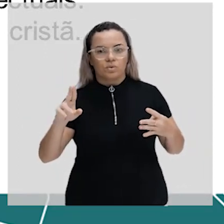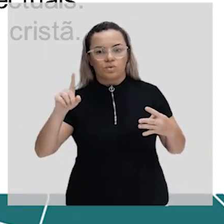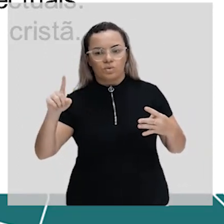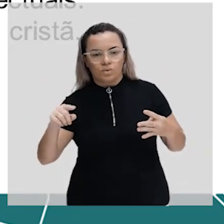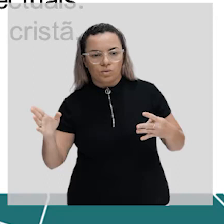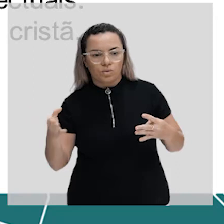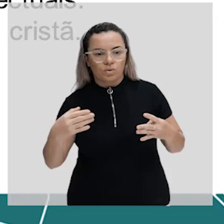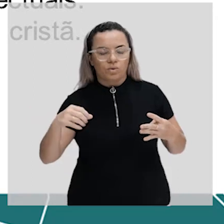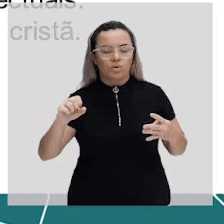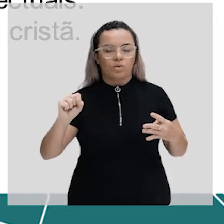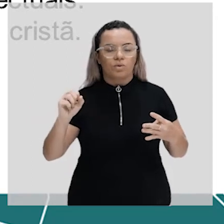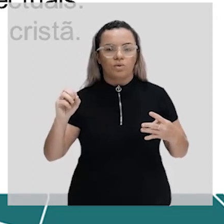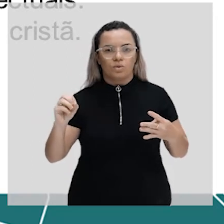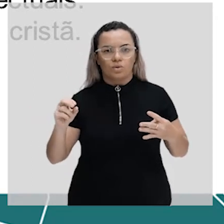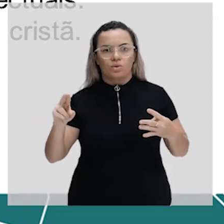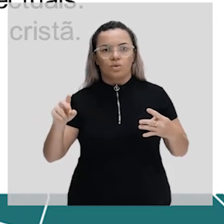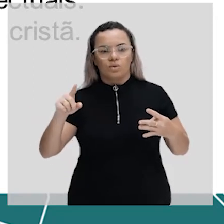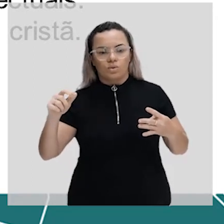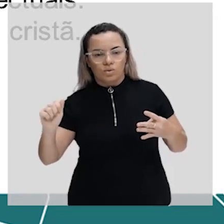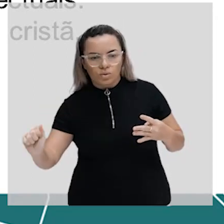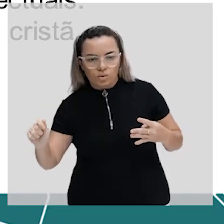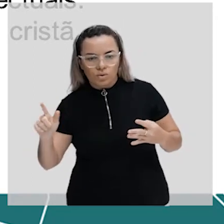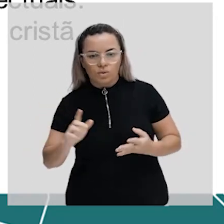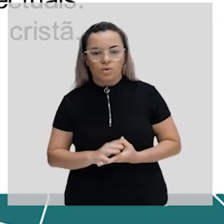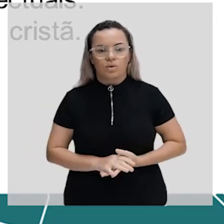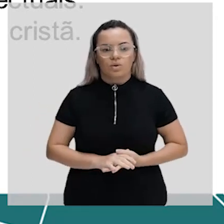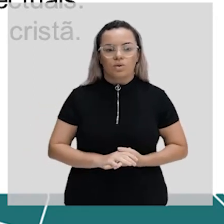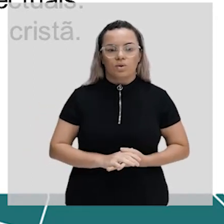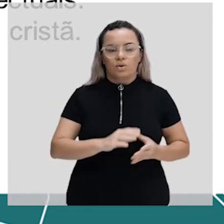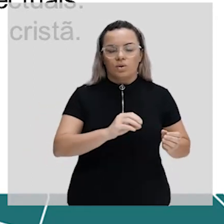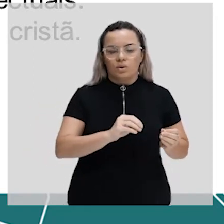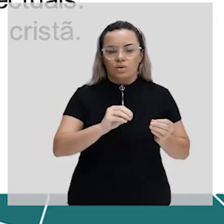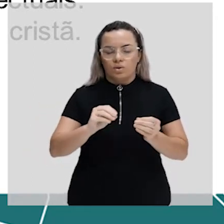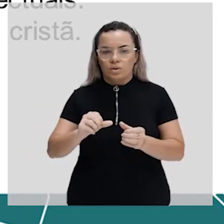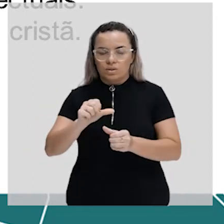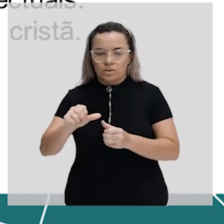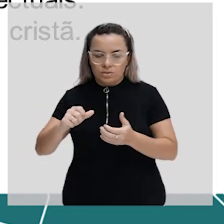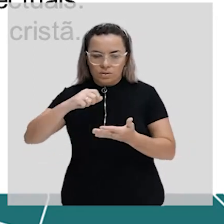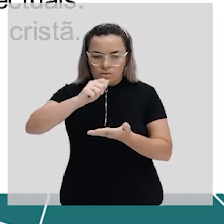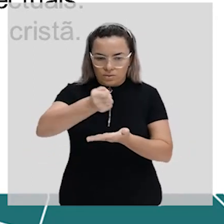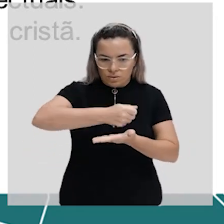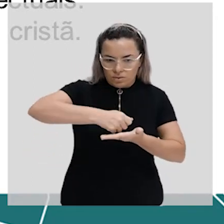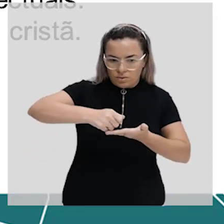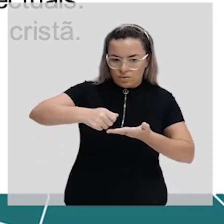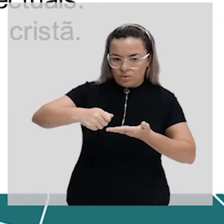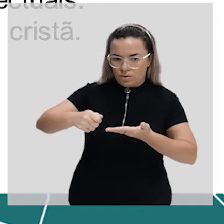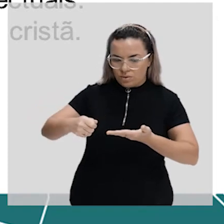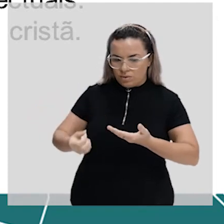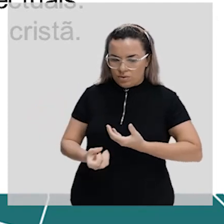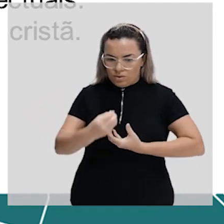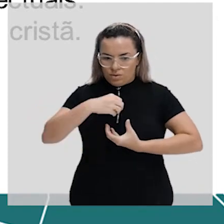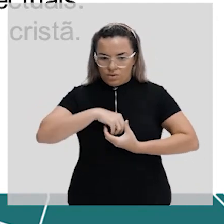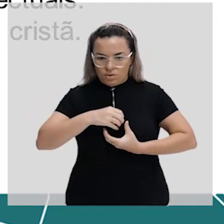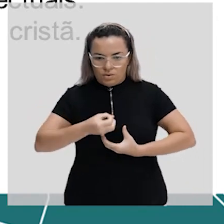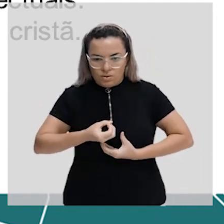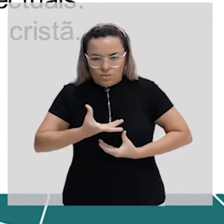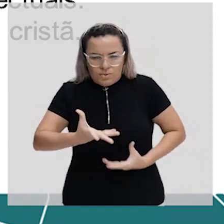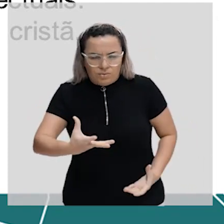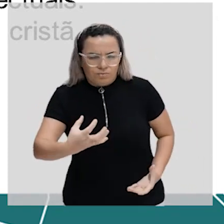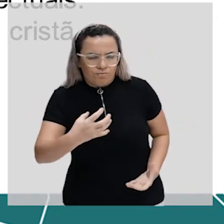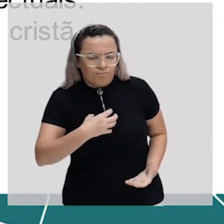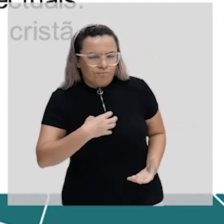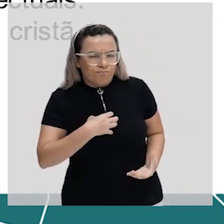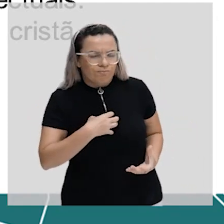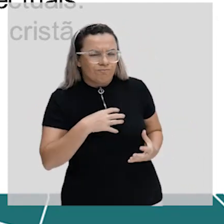Souza transpôs para o seu lirismo uma sensibilidade em conflito com a realidade